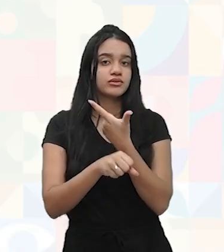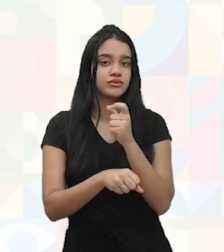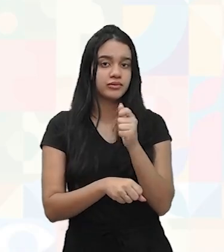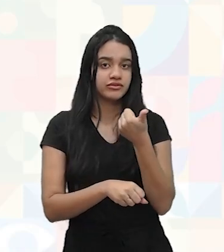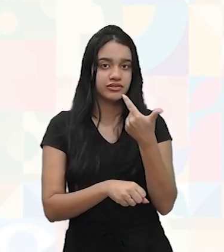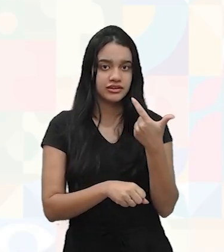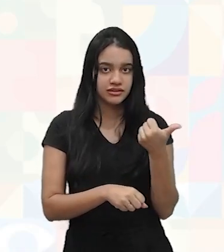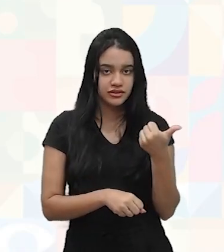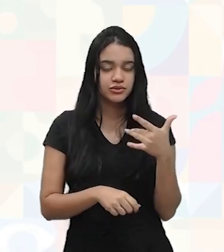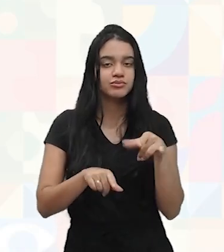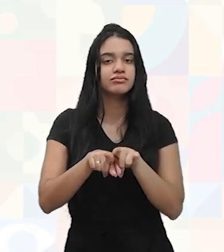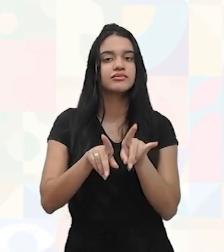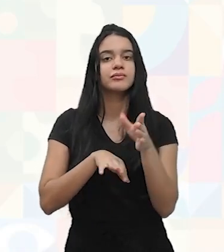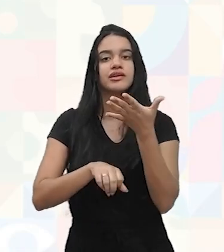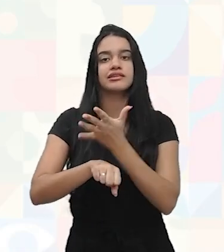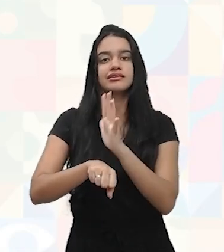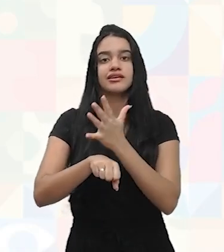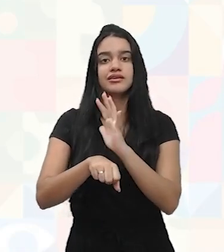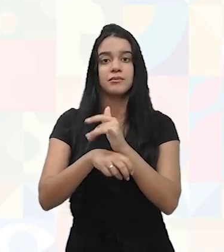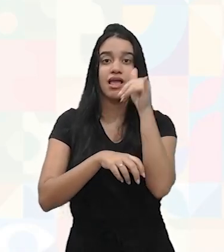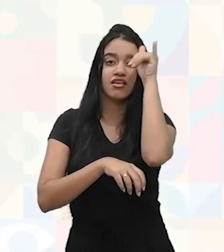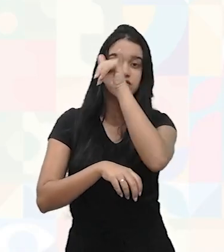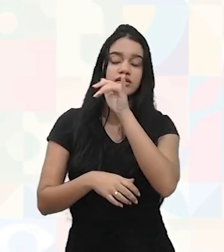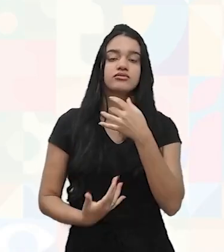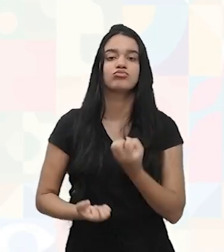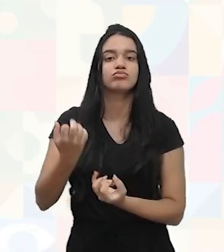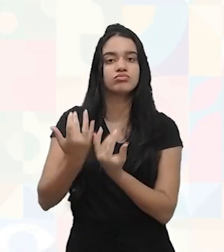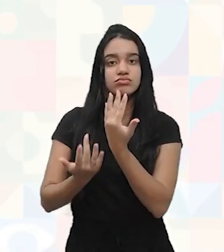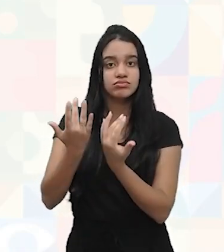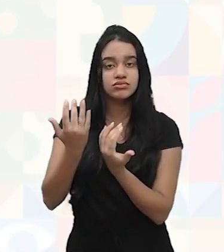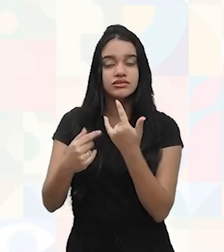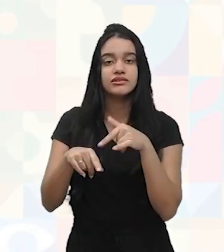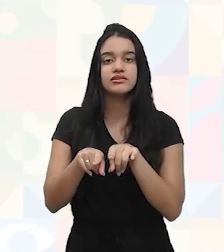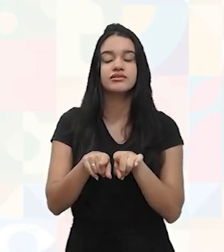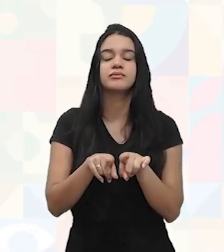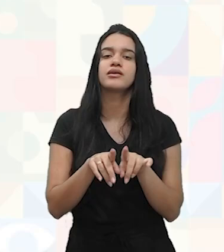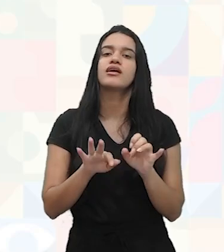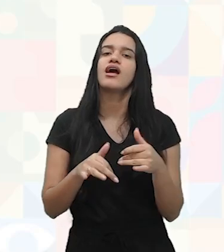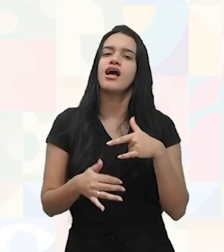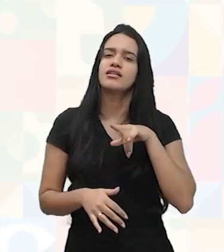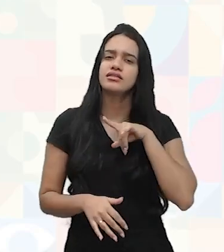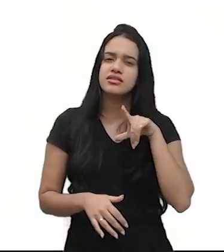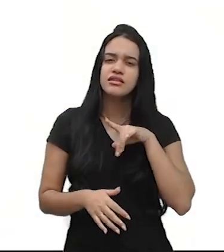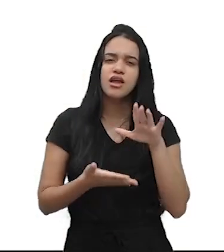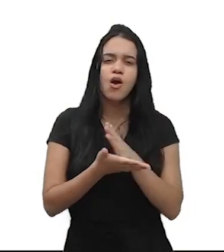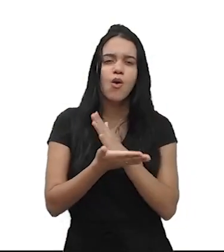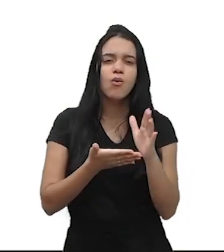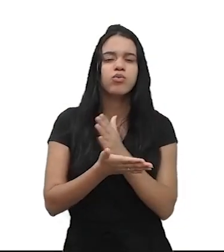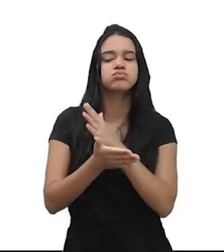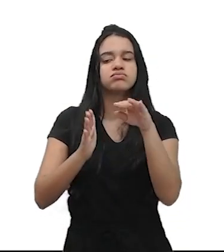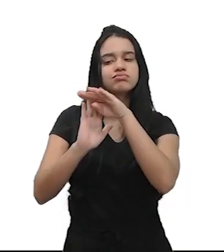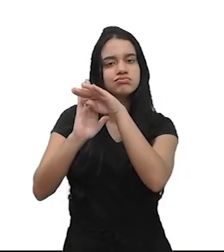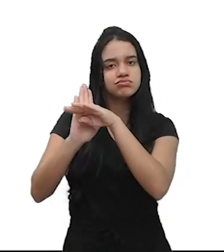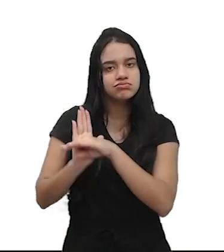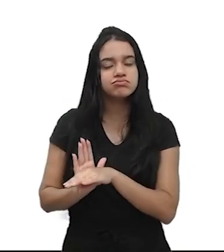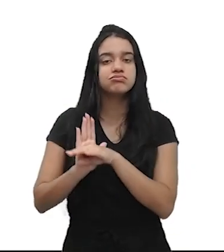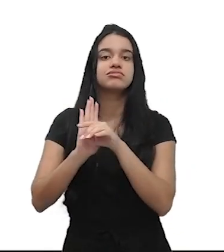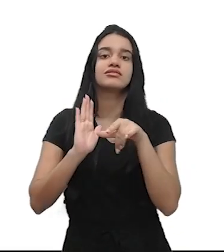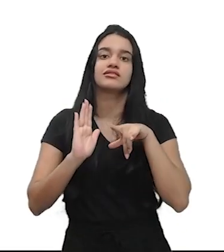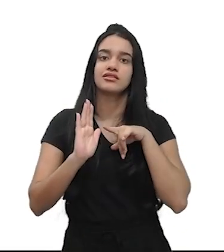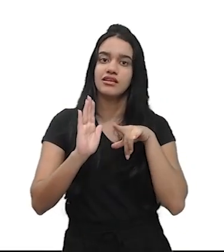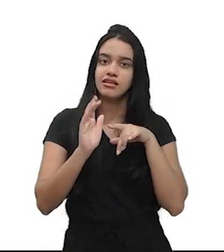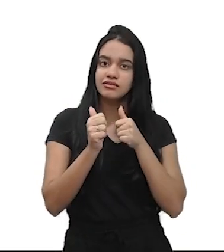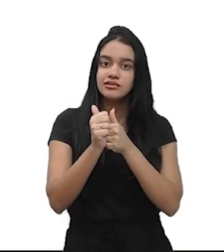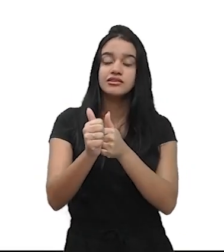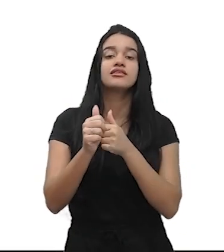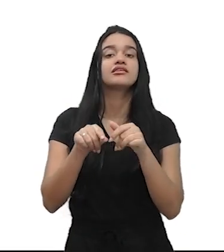para treinamentos de combate a incêndio e resgate técnico, tá? Tem alguns requisitos e procedimentos que devem ser seguidos.